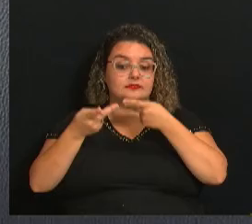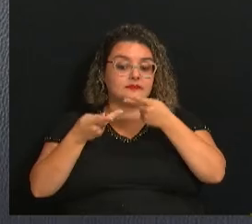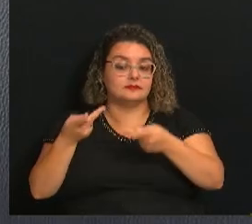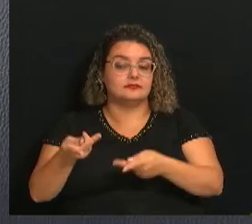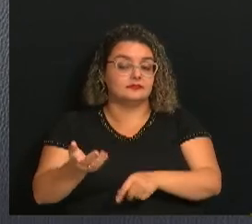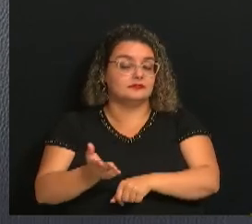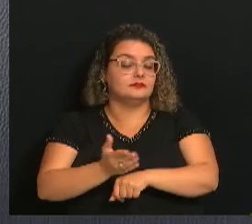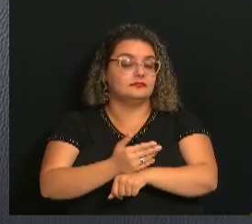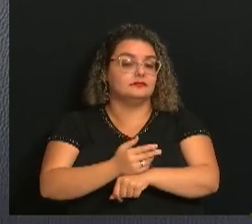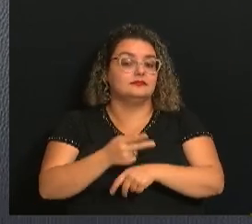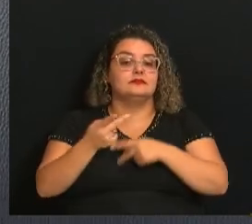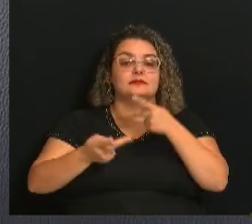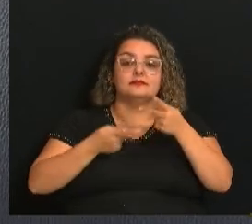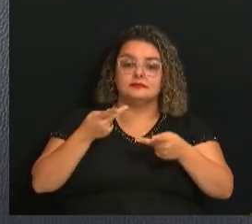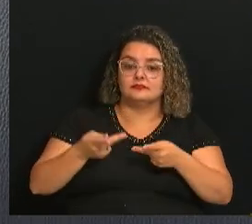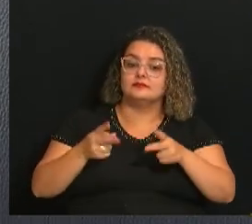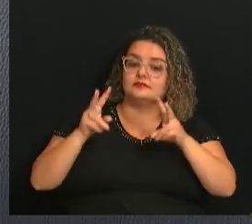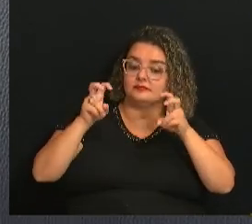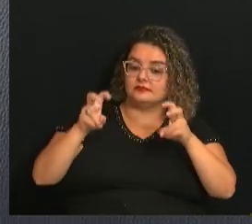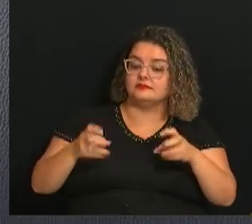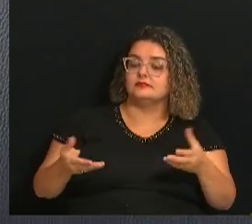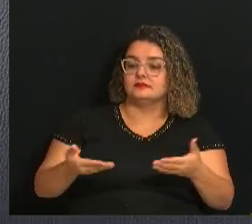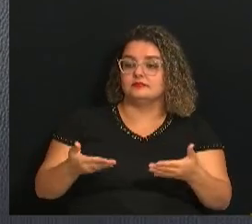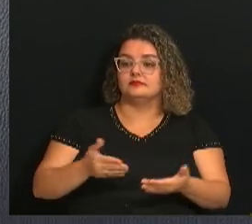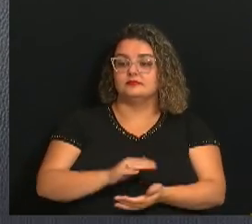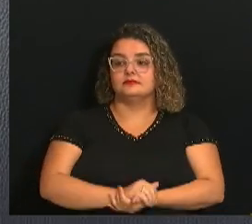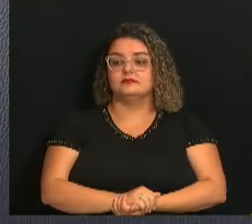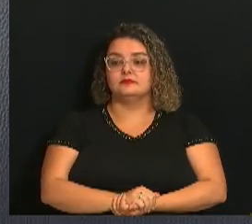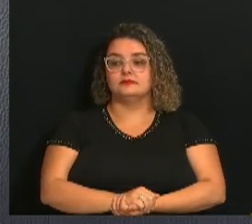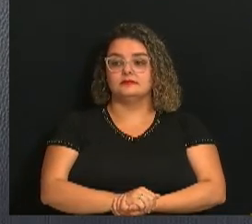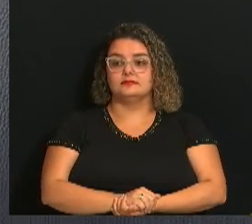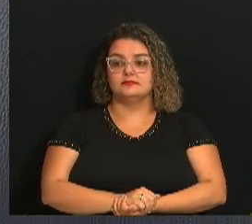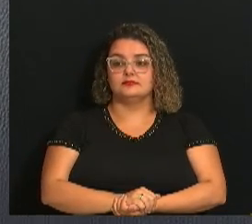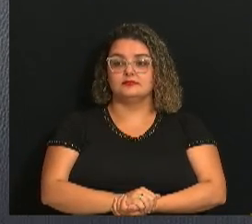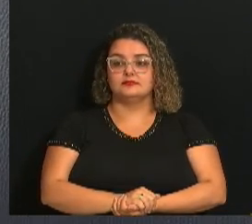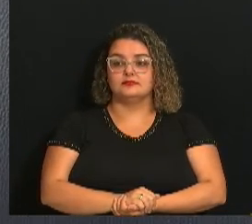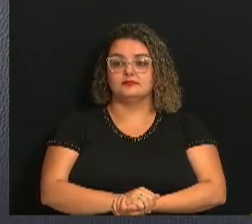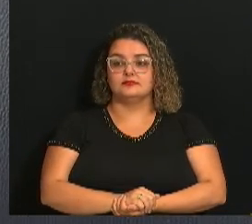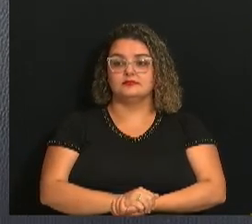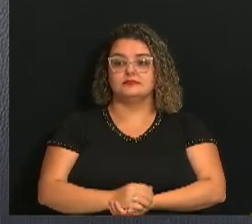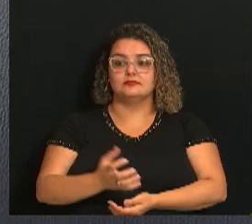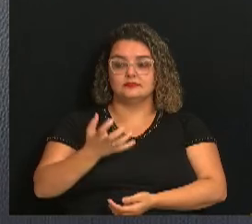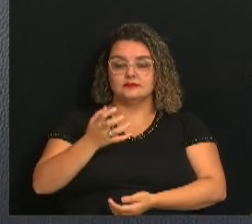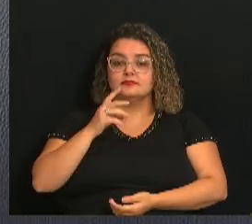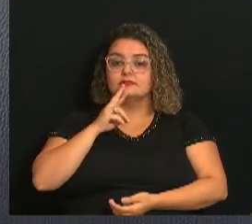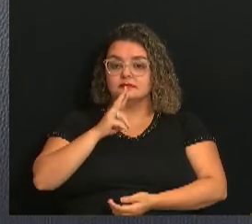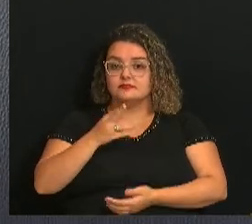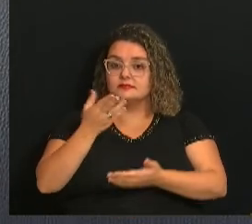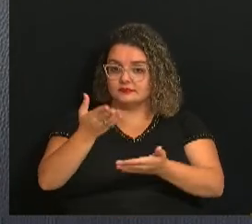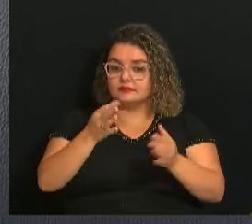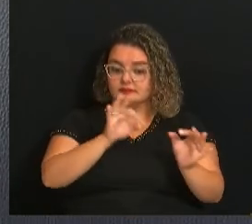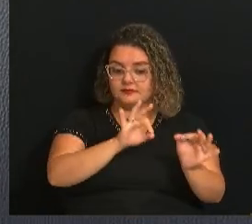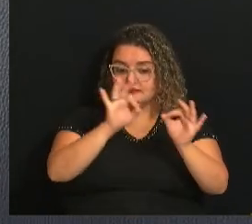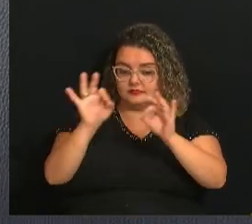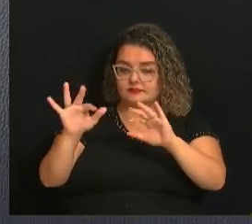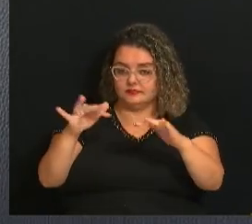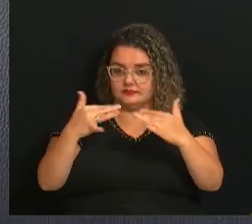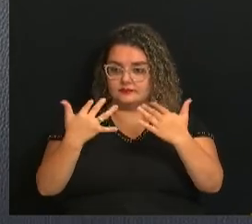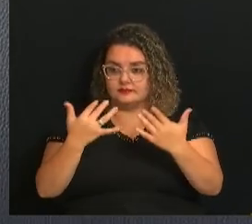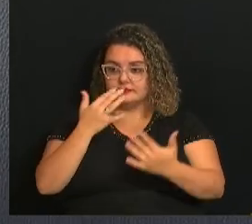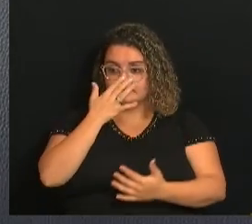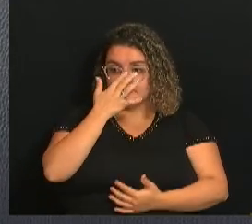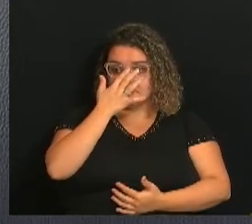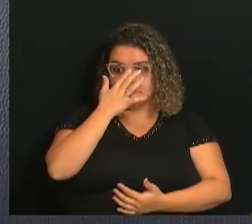uma ótima fala, uma ótima abordagem hoje. Quero também passar um recadinho para vocês que estão acompanhando, vamos,